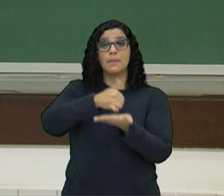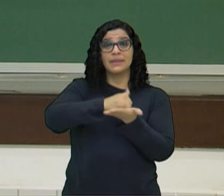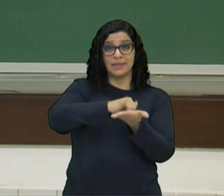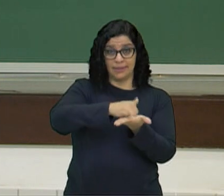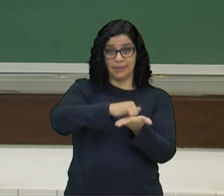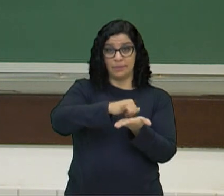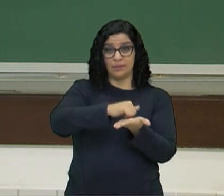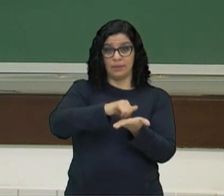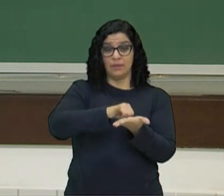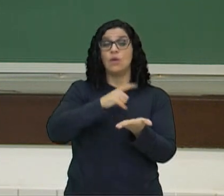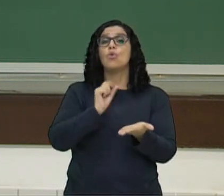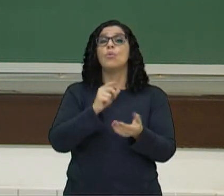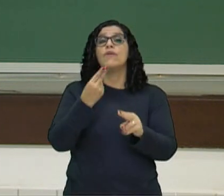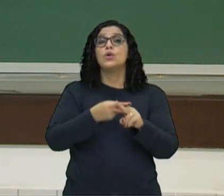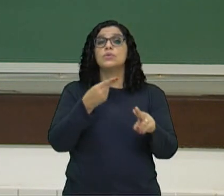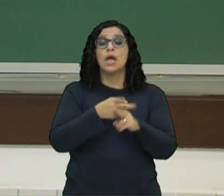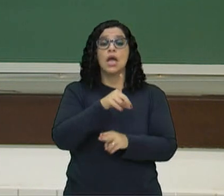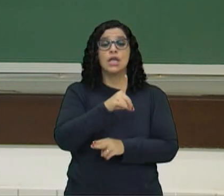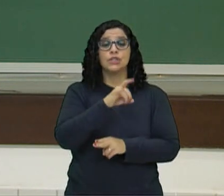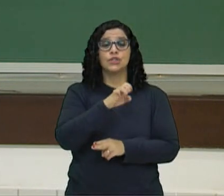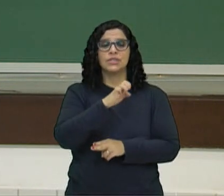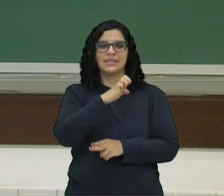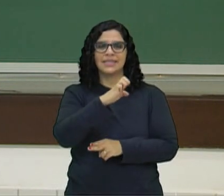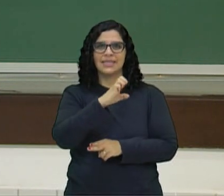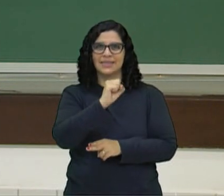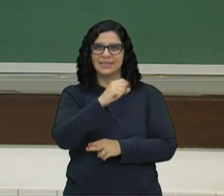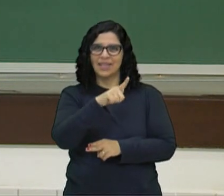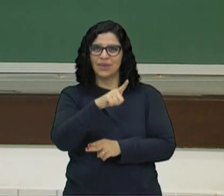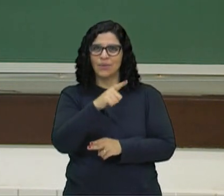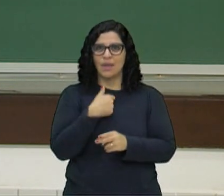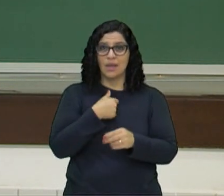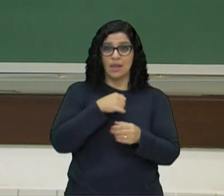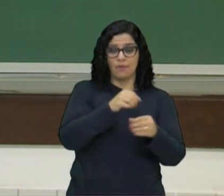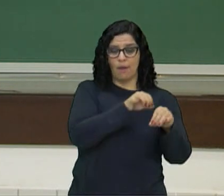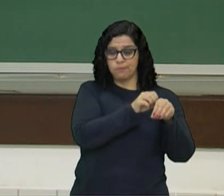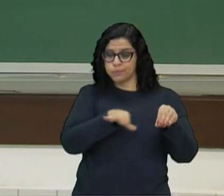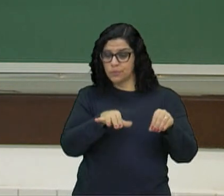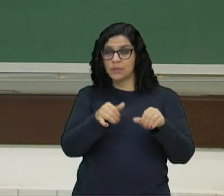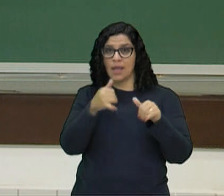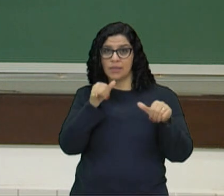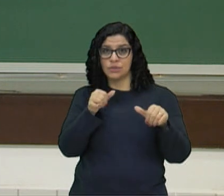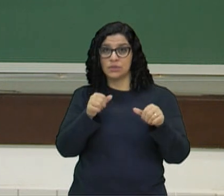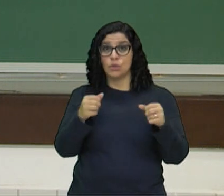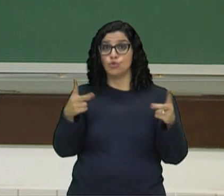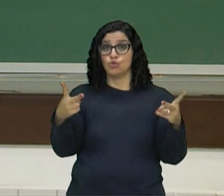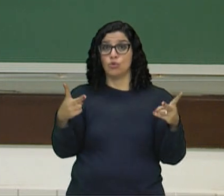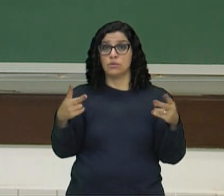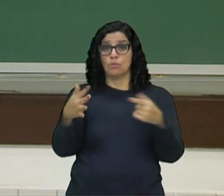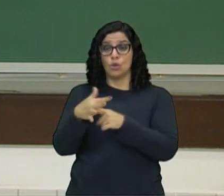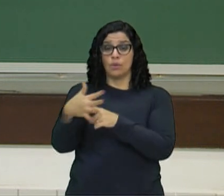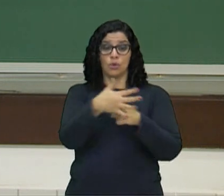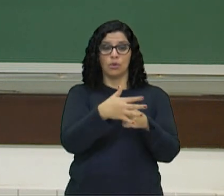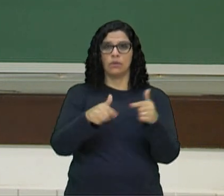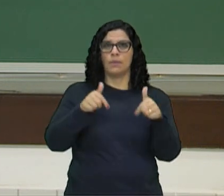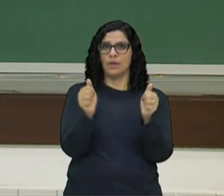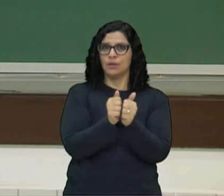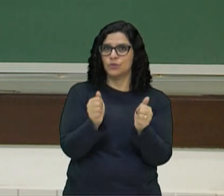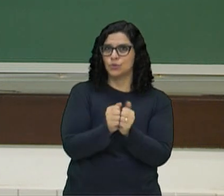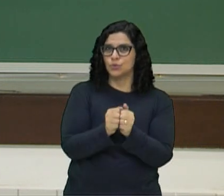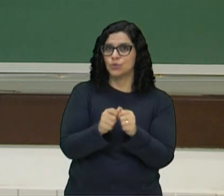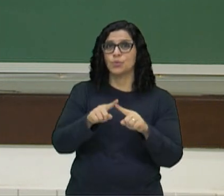motor elétrico são carregadas pelo motor a diesel quando liga. Quando ele precisa de muita força, os motores agem juntos. E no